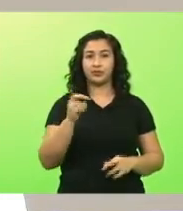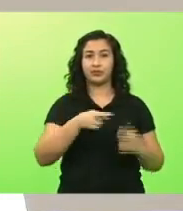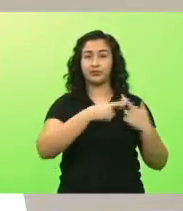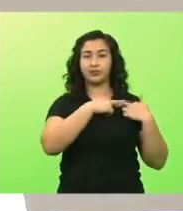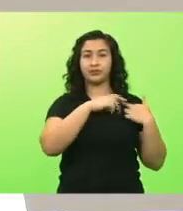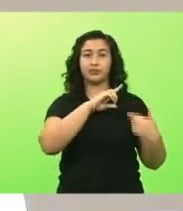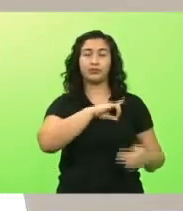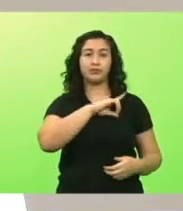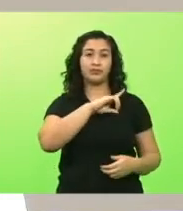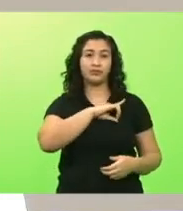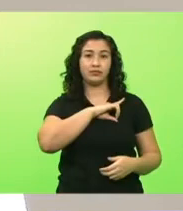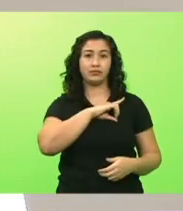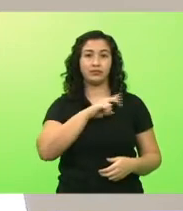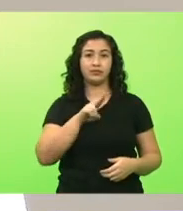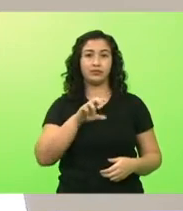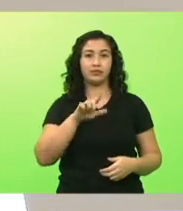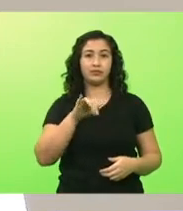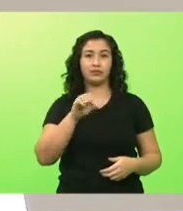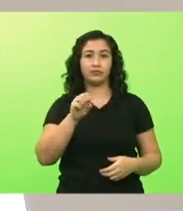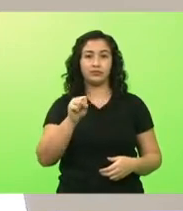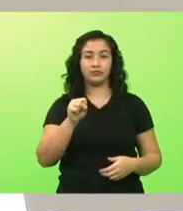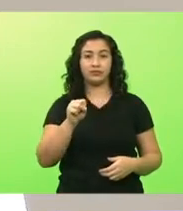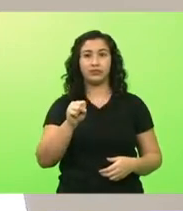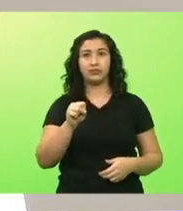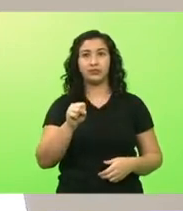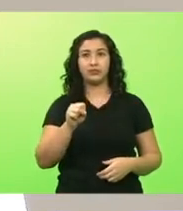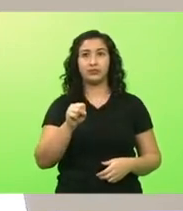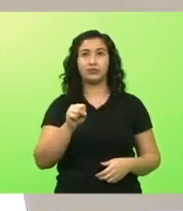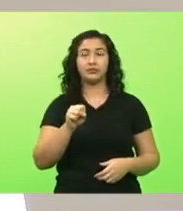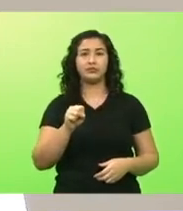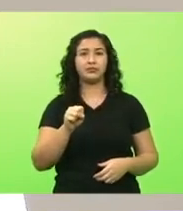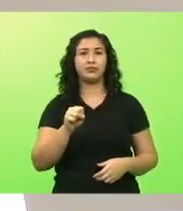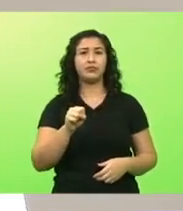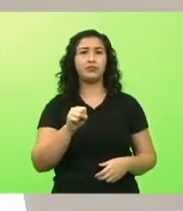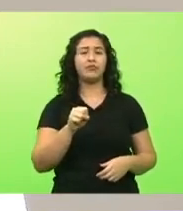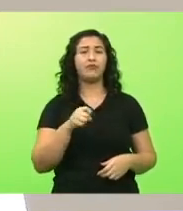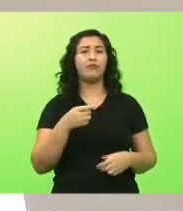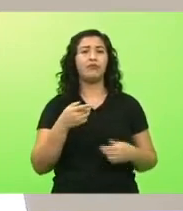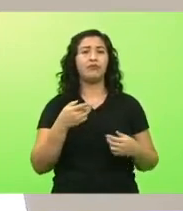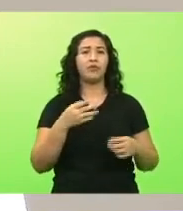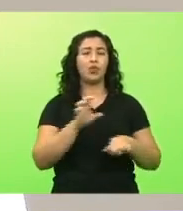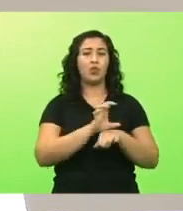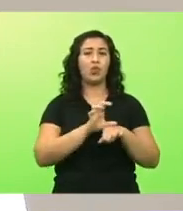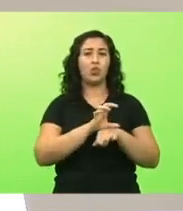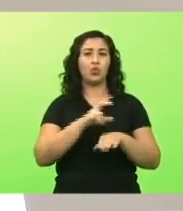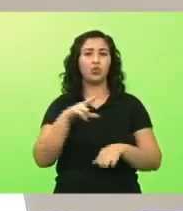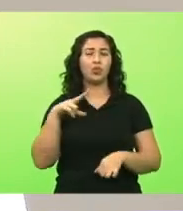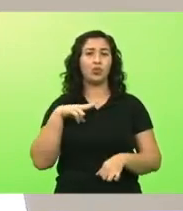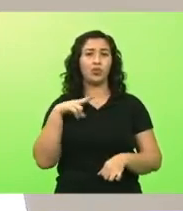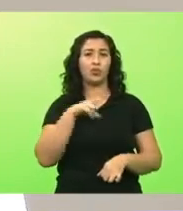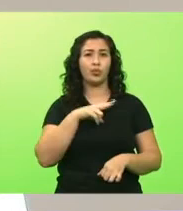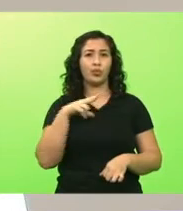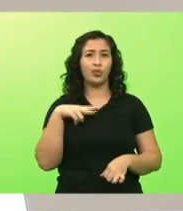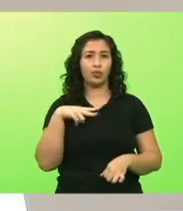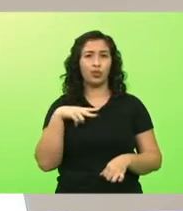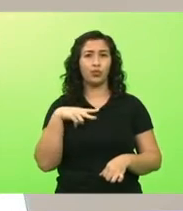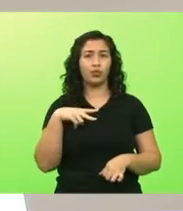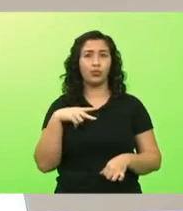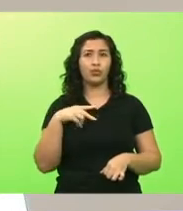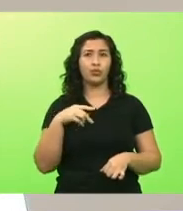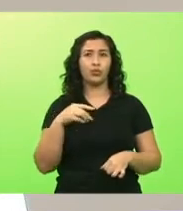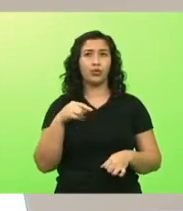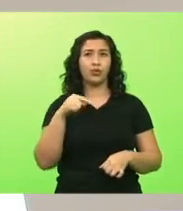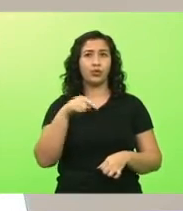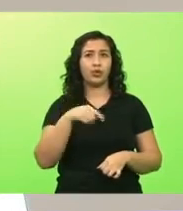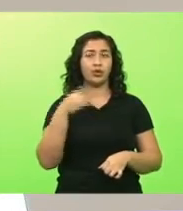Gabriel. Suspende os prazos relativos a concursos públicos enquanto vigorar o decreto legislativo número 18.332 de